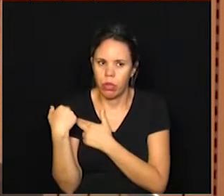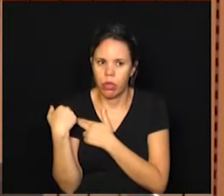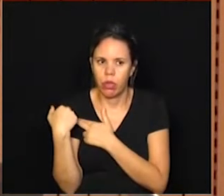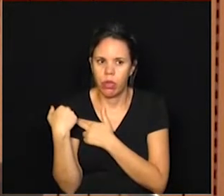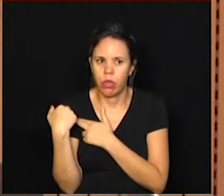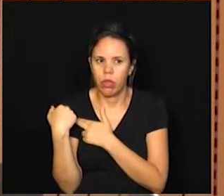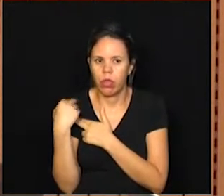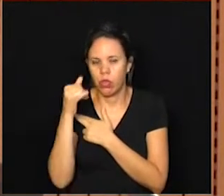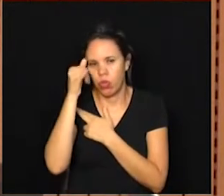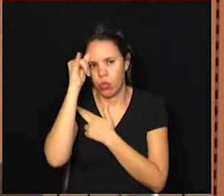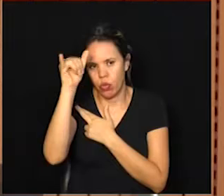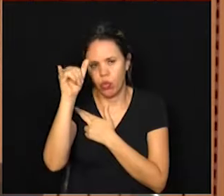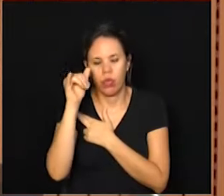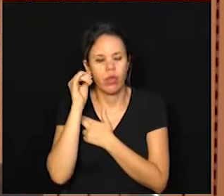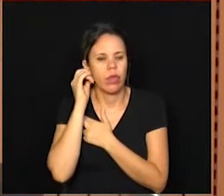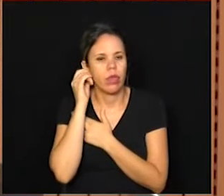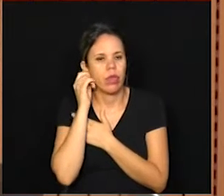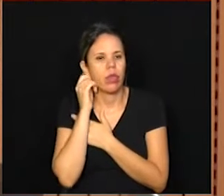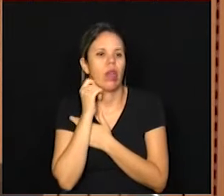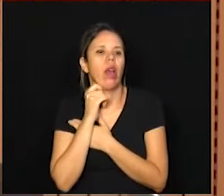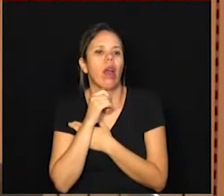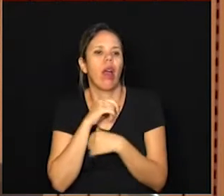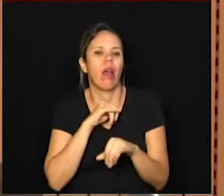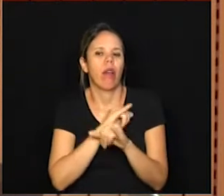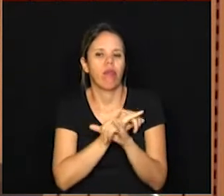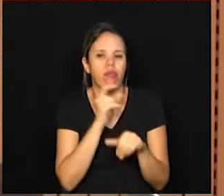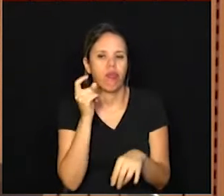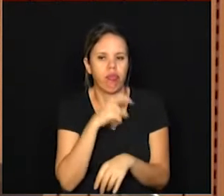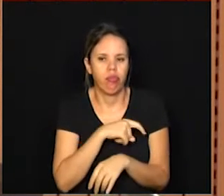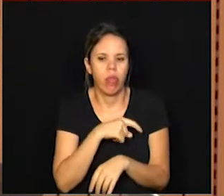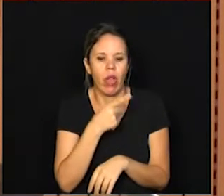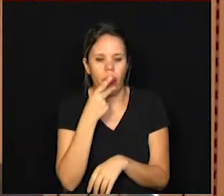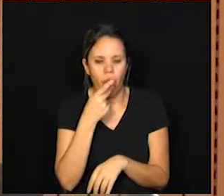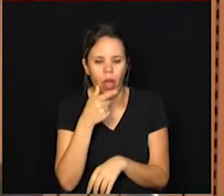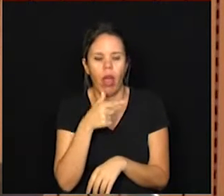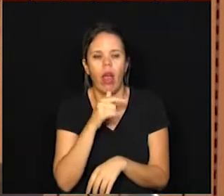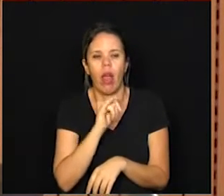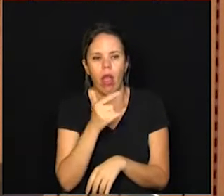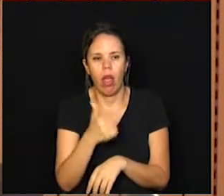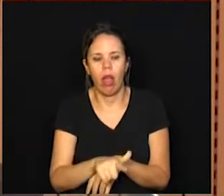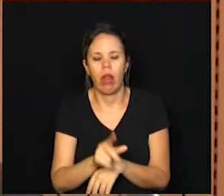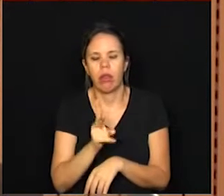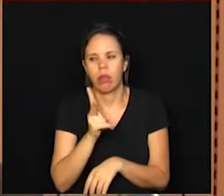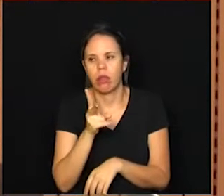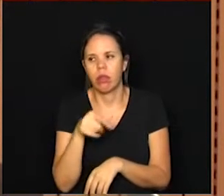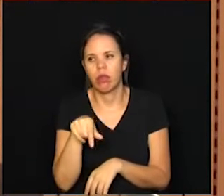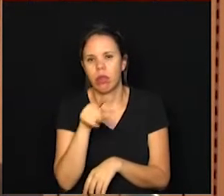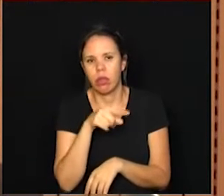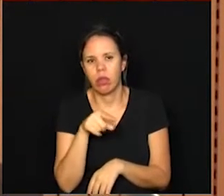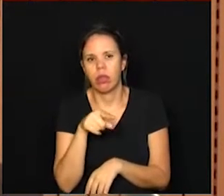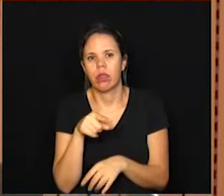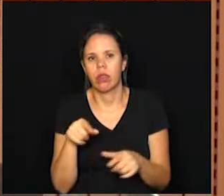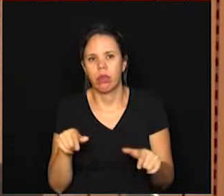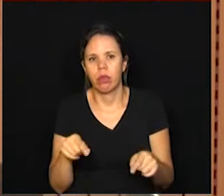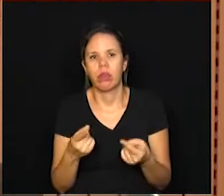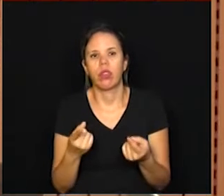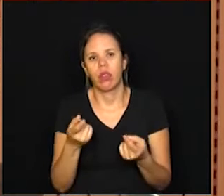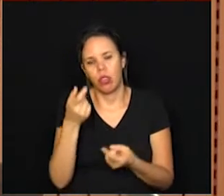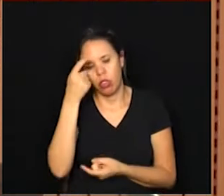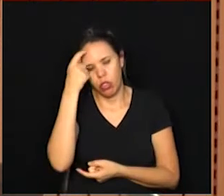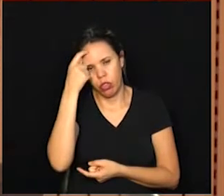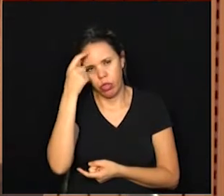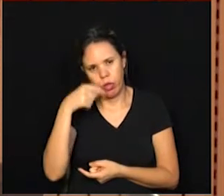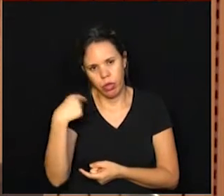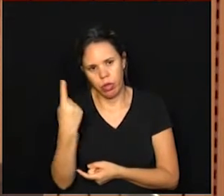ter que combater de frente. São iniciativas como essa, volto a repetir, porque isso provoca